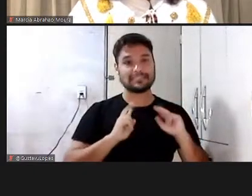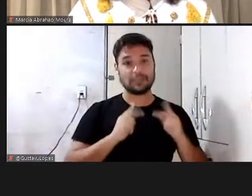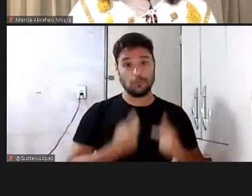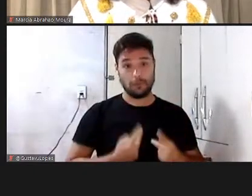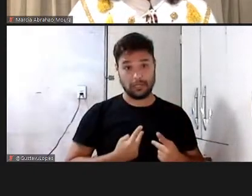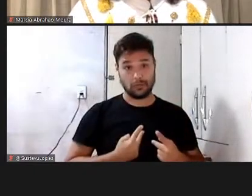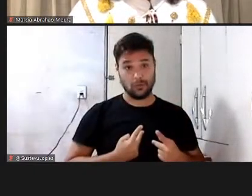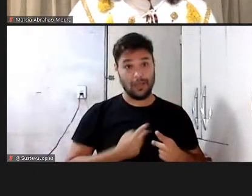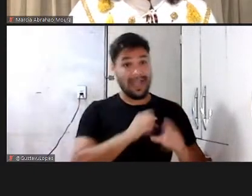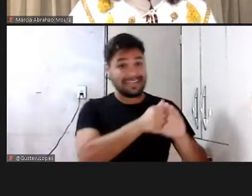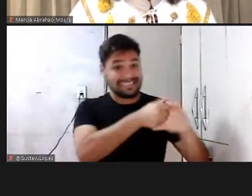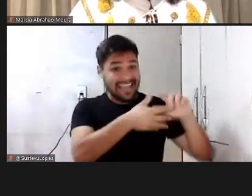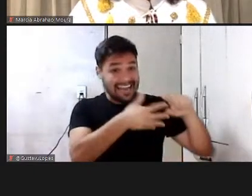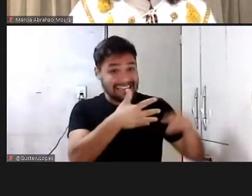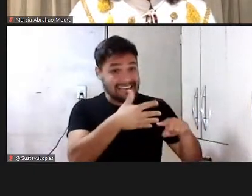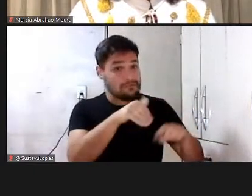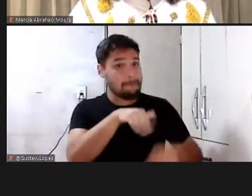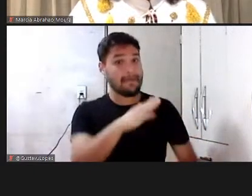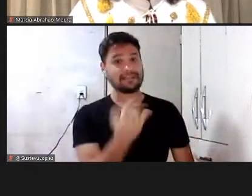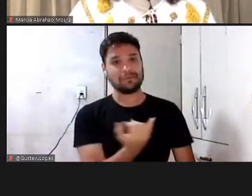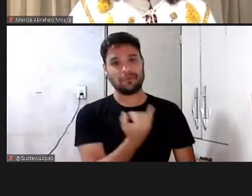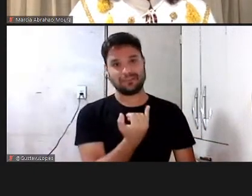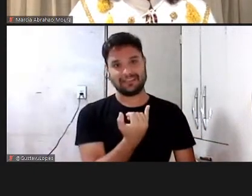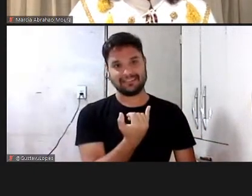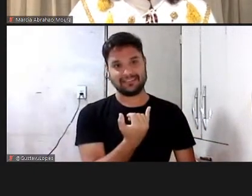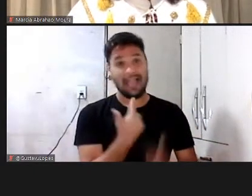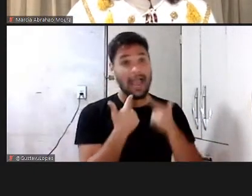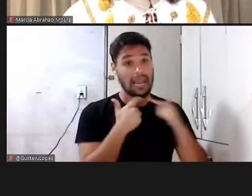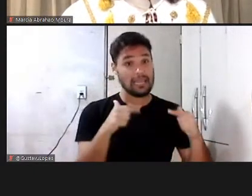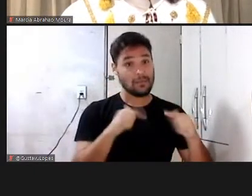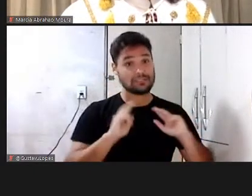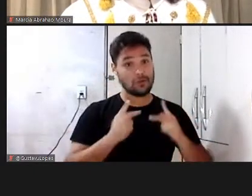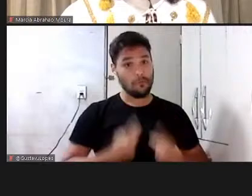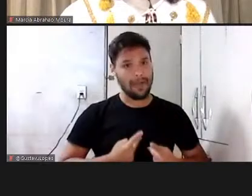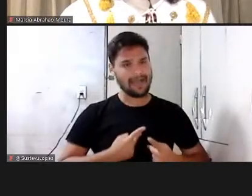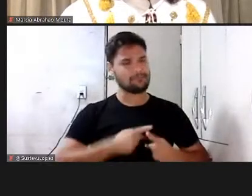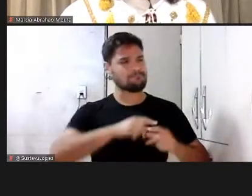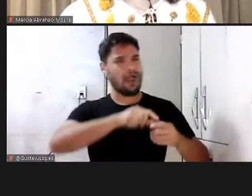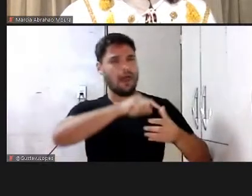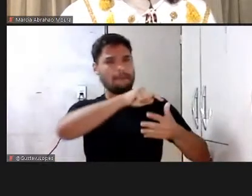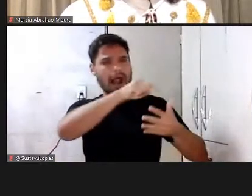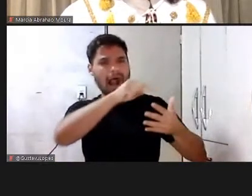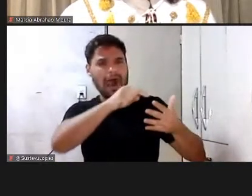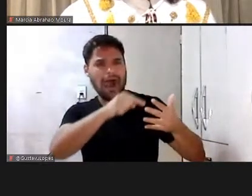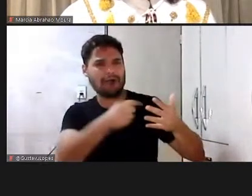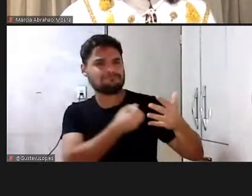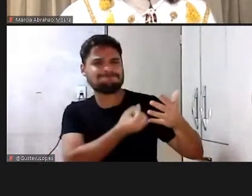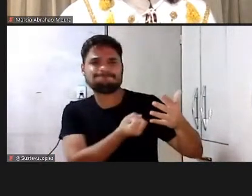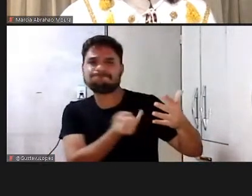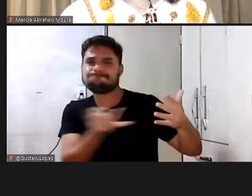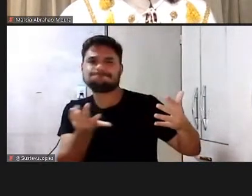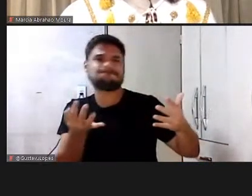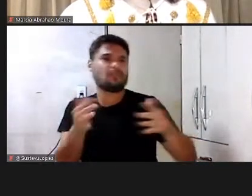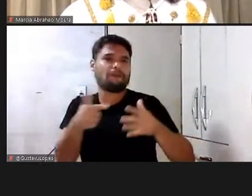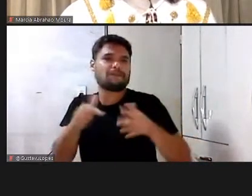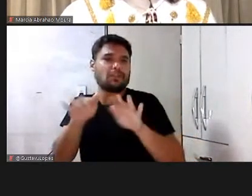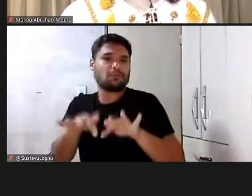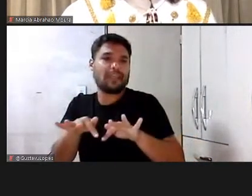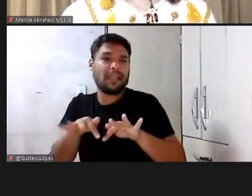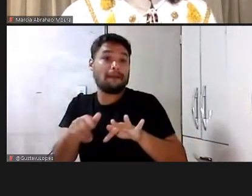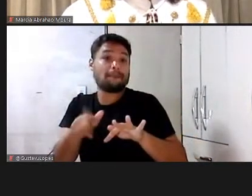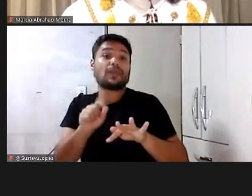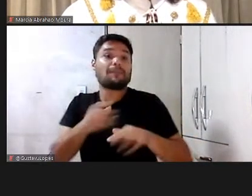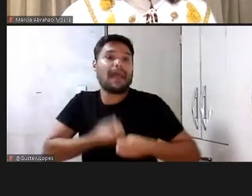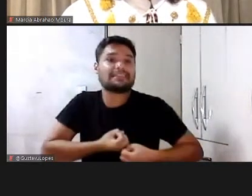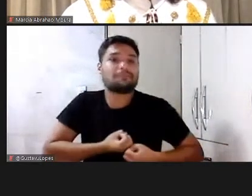mais marcantes, o uso de meios finitos para expressar um conjunto ilimitado de pensamentos. A partir